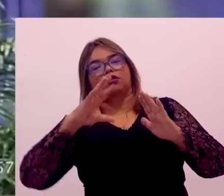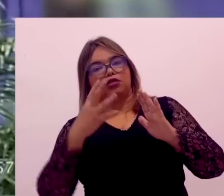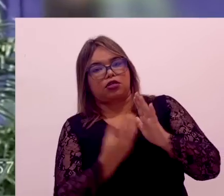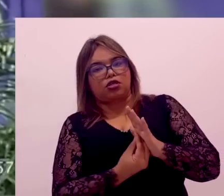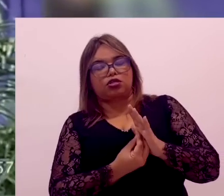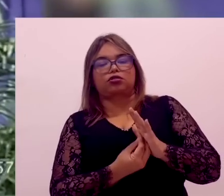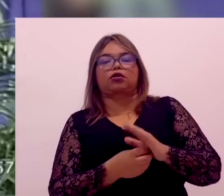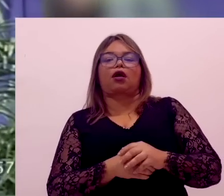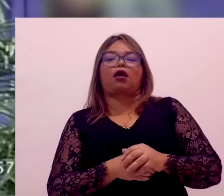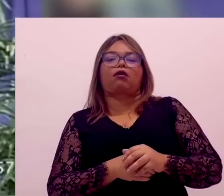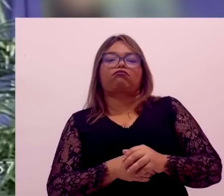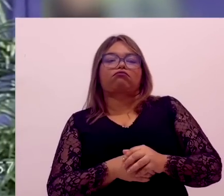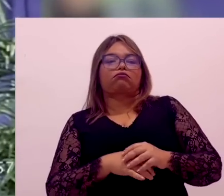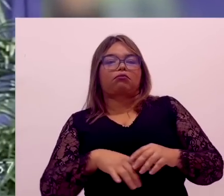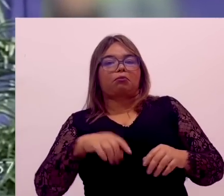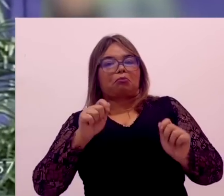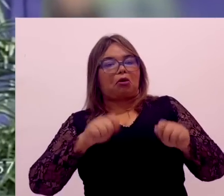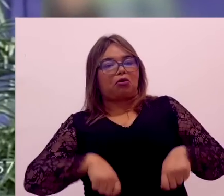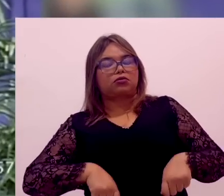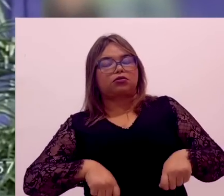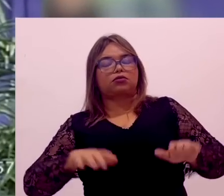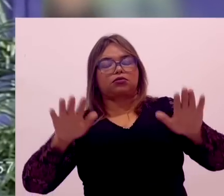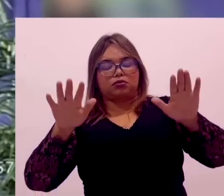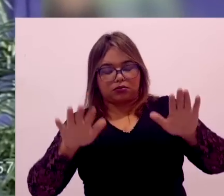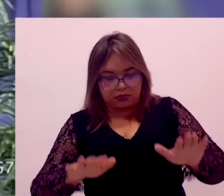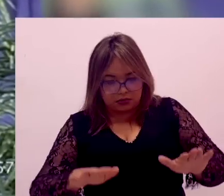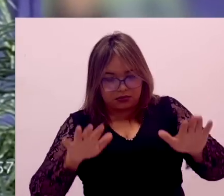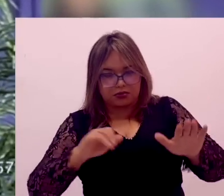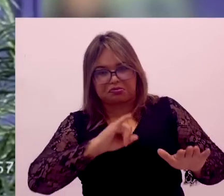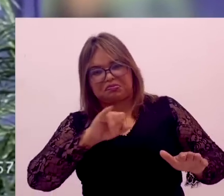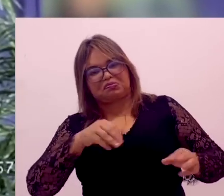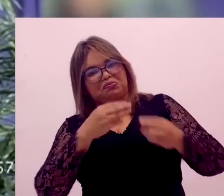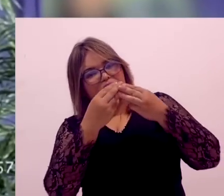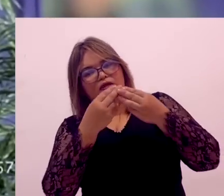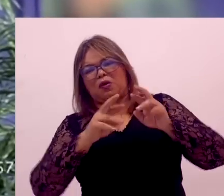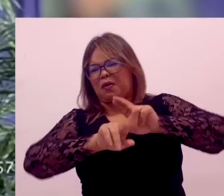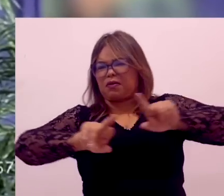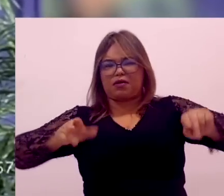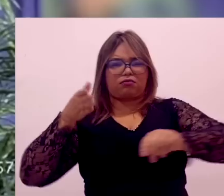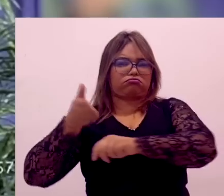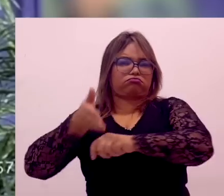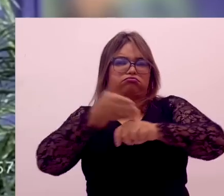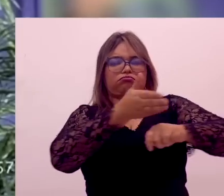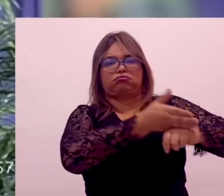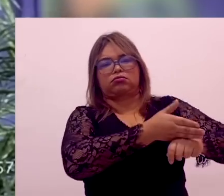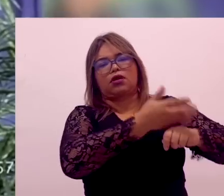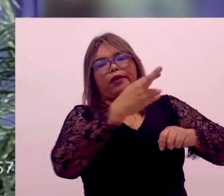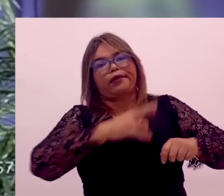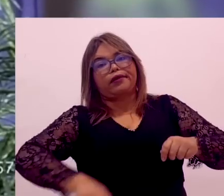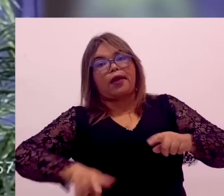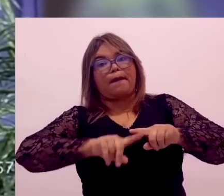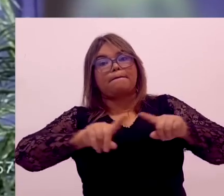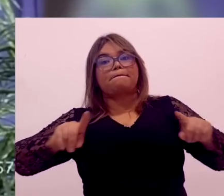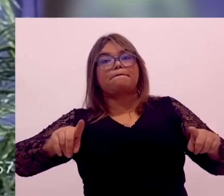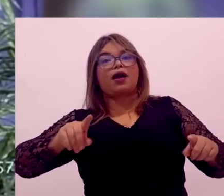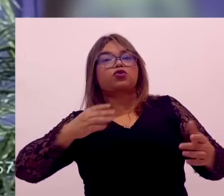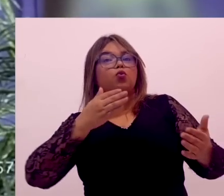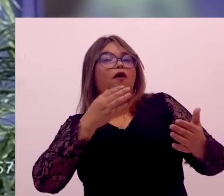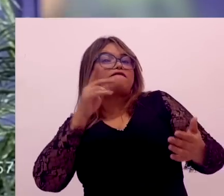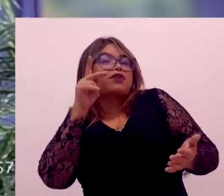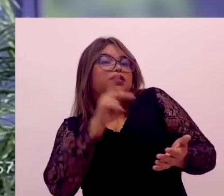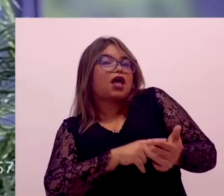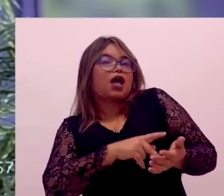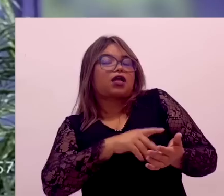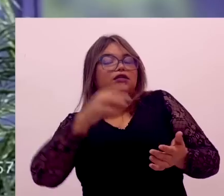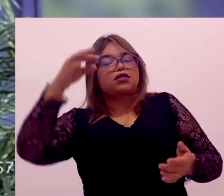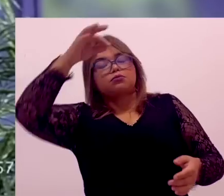percebendo que a verdadeira compreensão é aquela que vem da verdade espiritual. Quem falou isso foi Manly Palmer Hall,